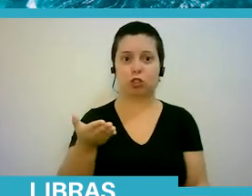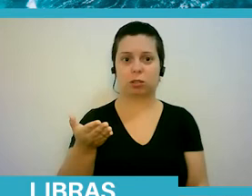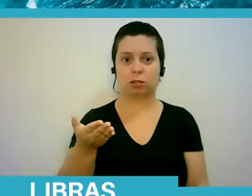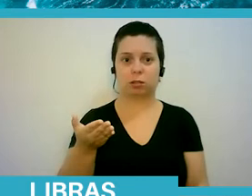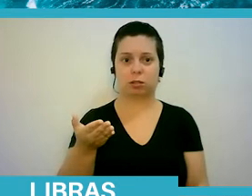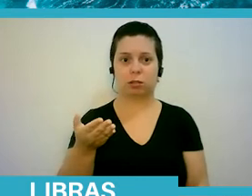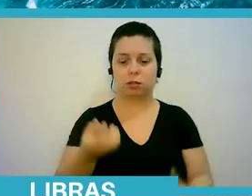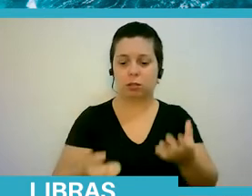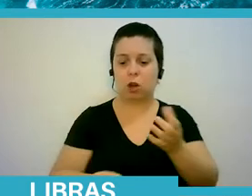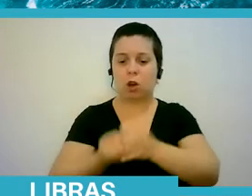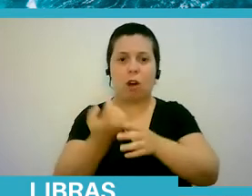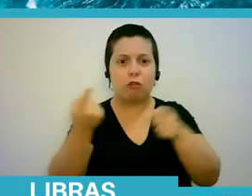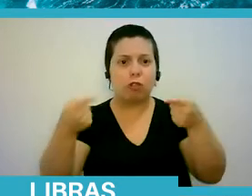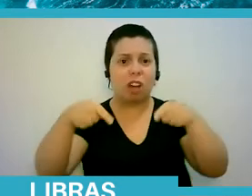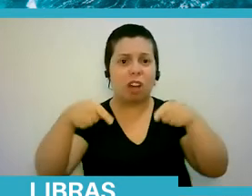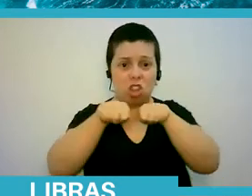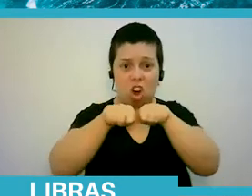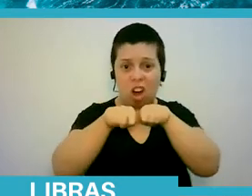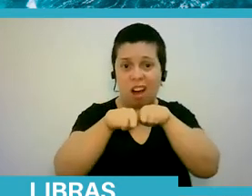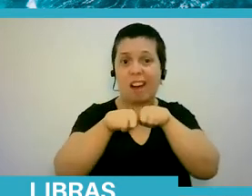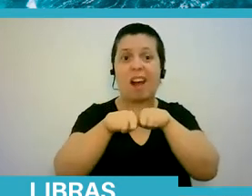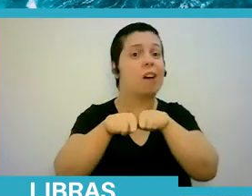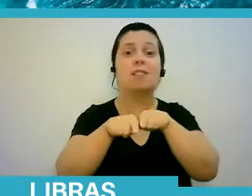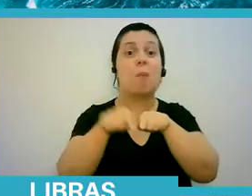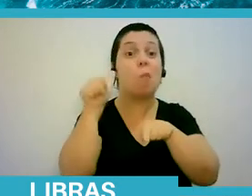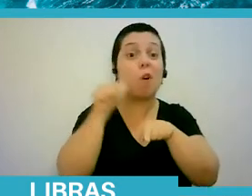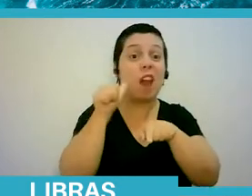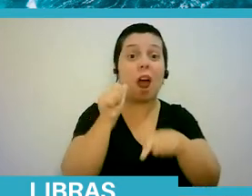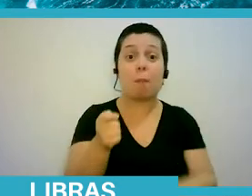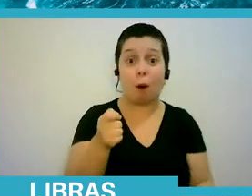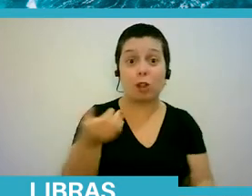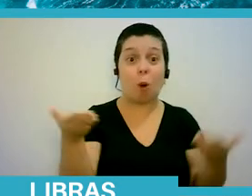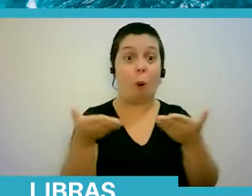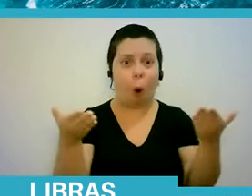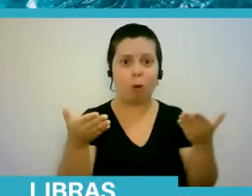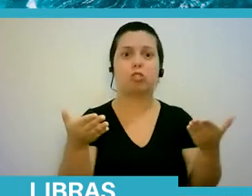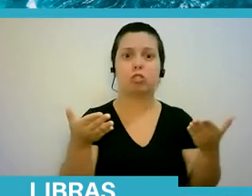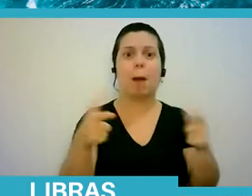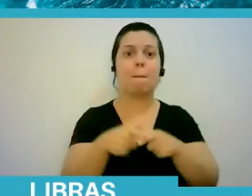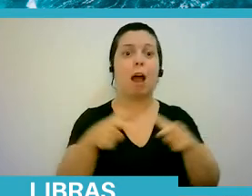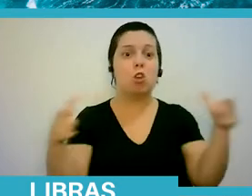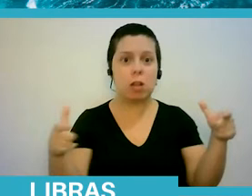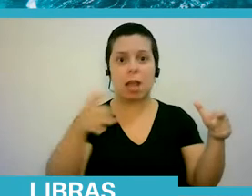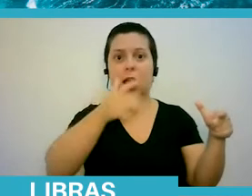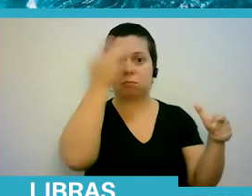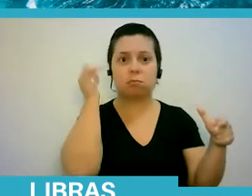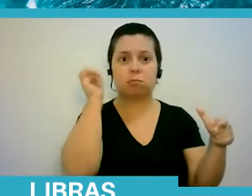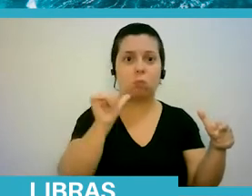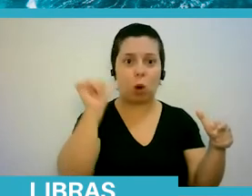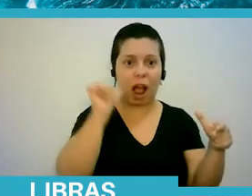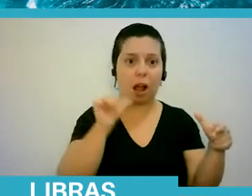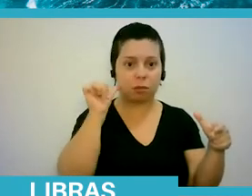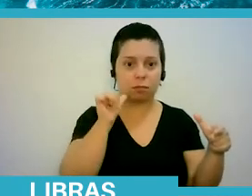co-founders mulheres no Brasil ainda é muito pouco. Então, ter essa palestra direcionada para um público. Com a